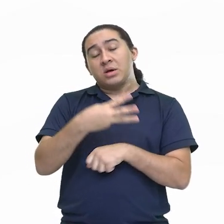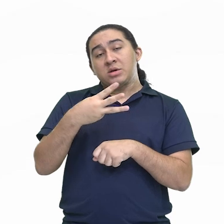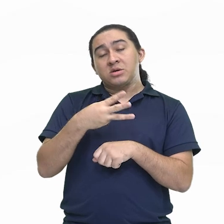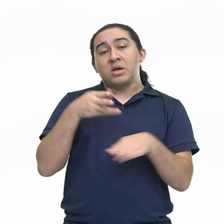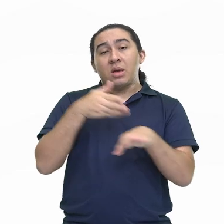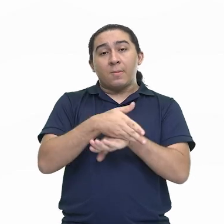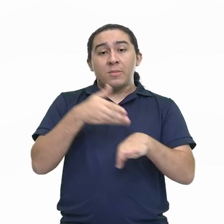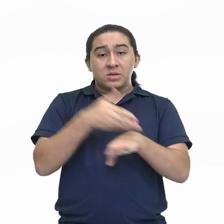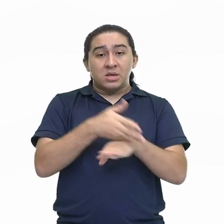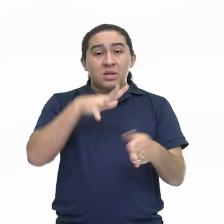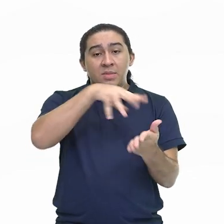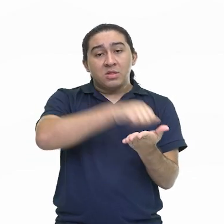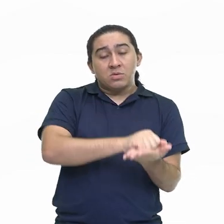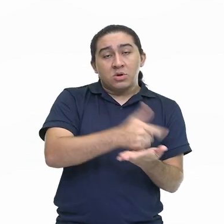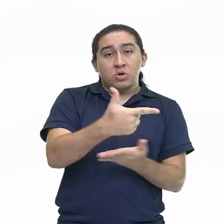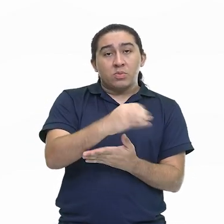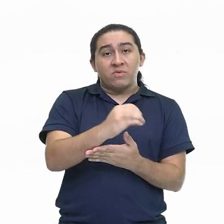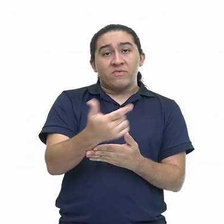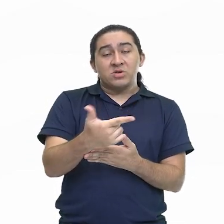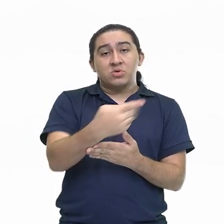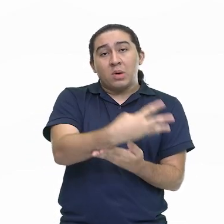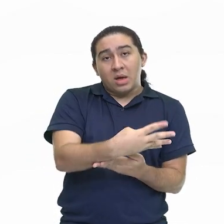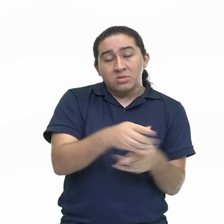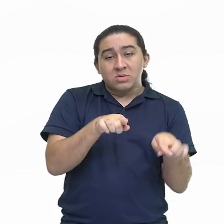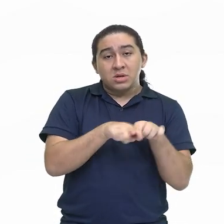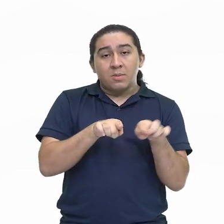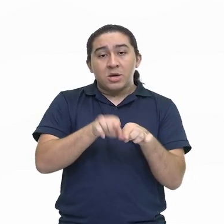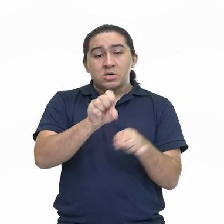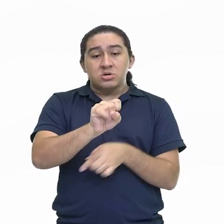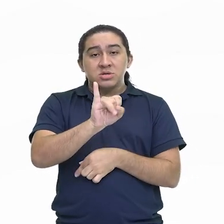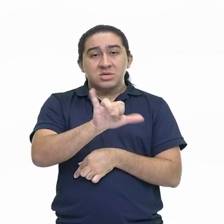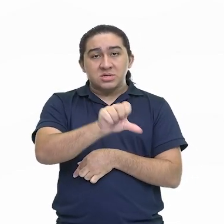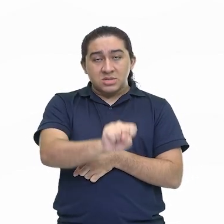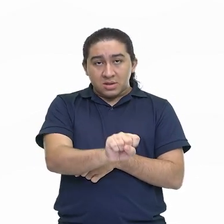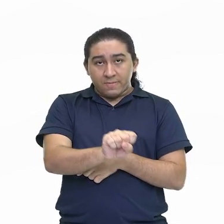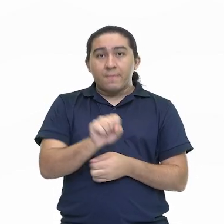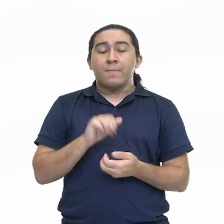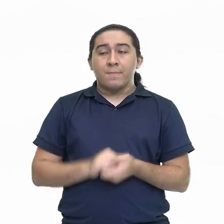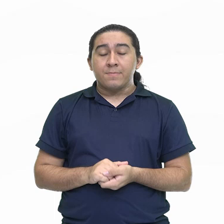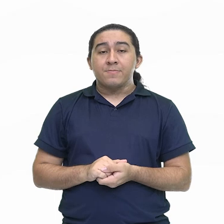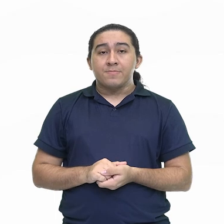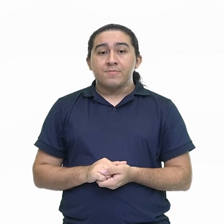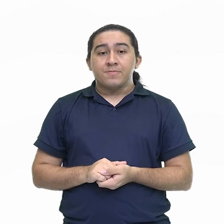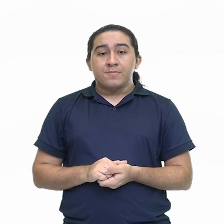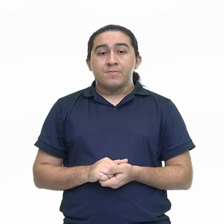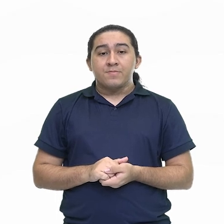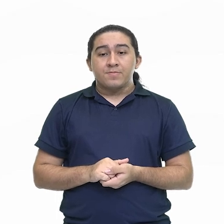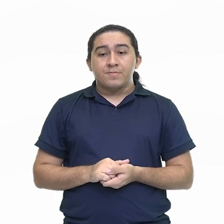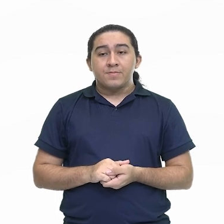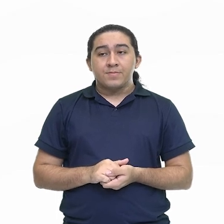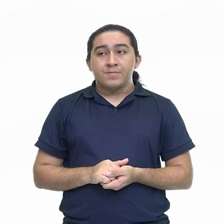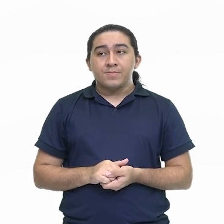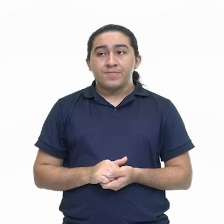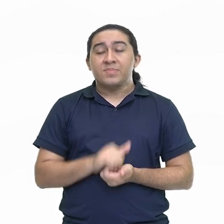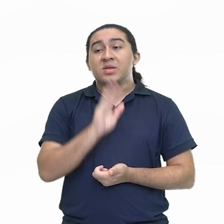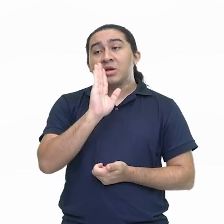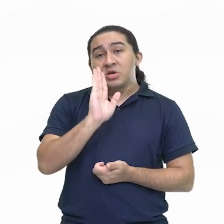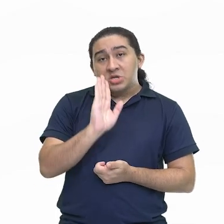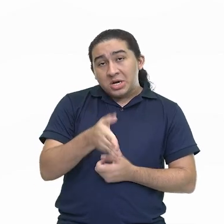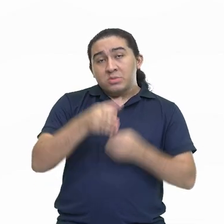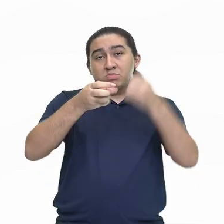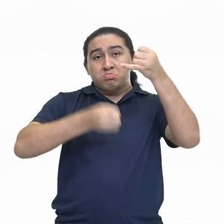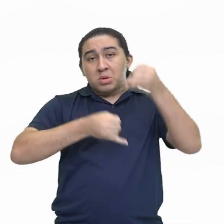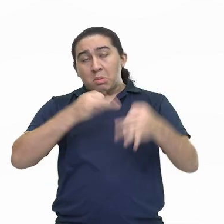acesso 2024 e SIS. Né, aí já detalhou mais um pouco com relação